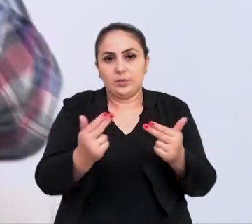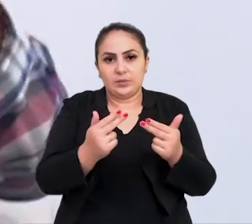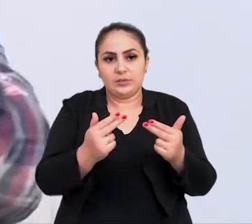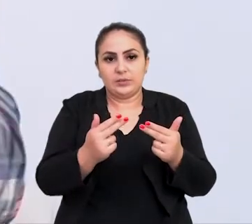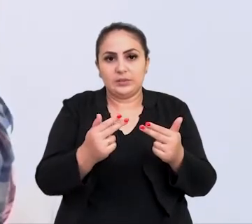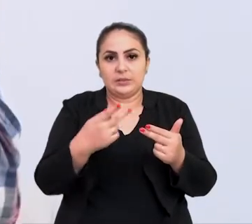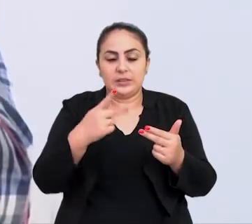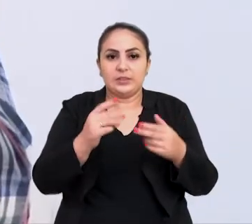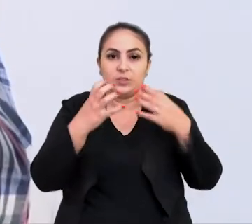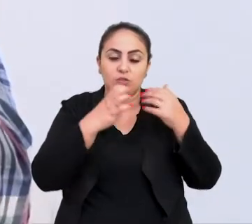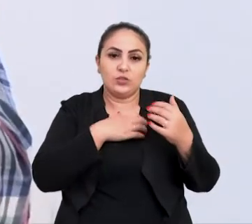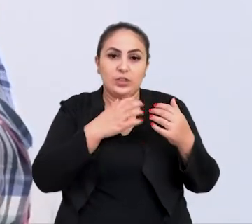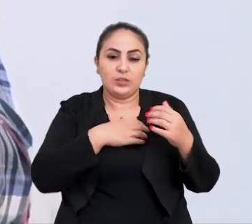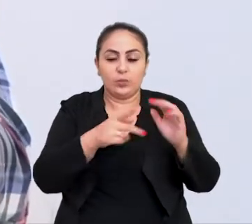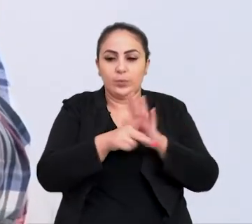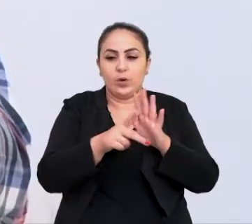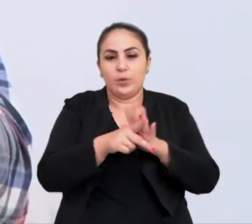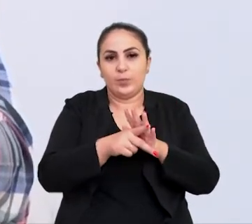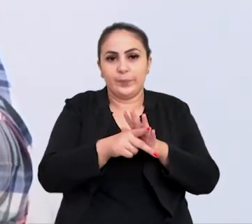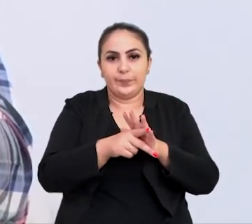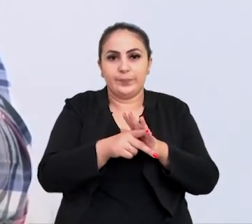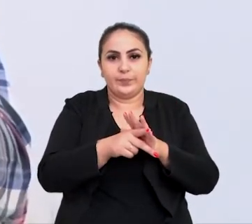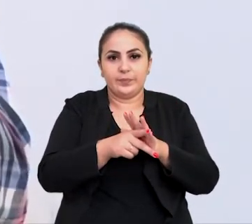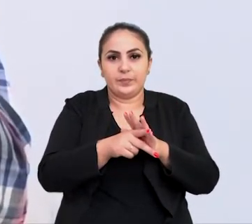em alguma desses formatos